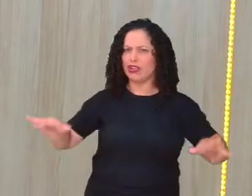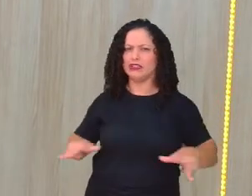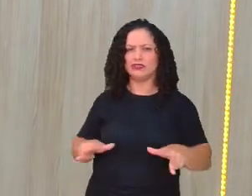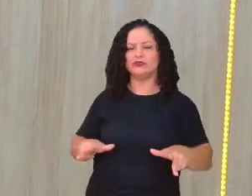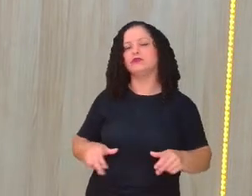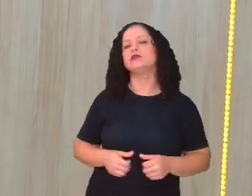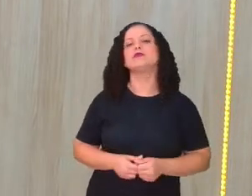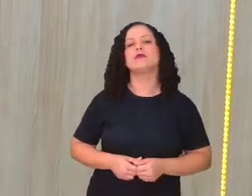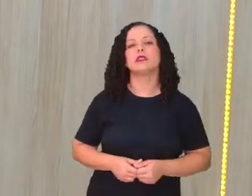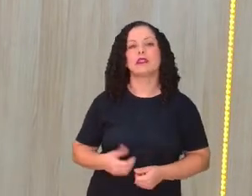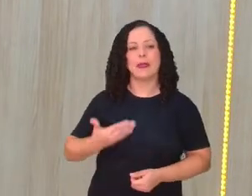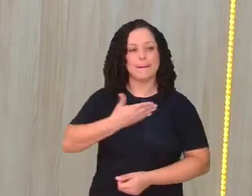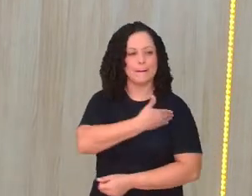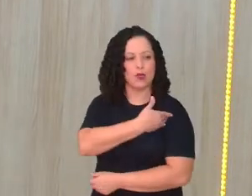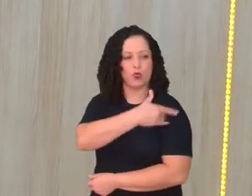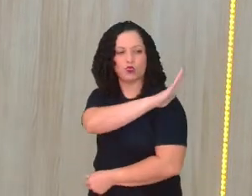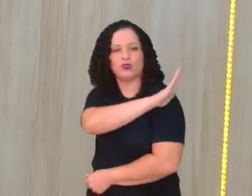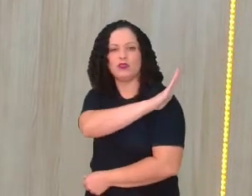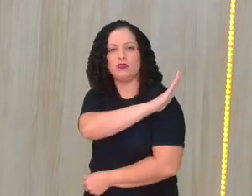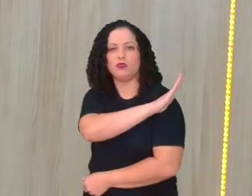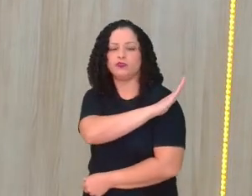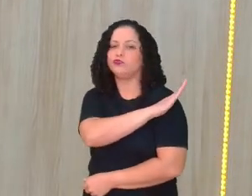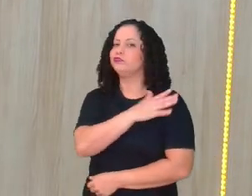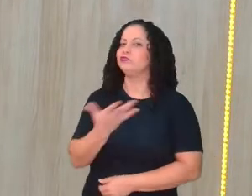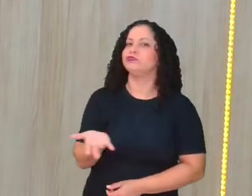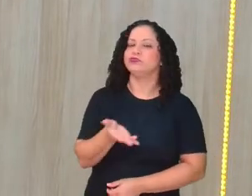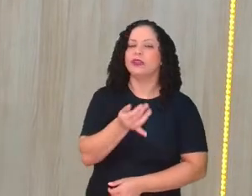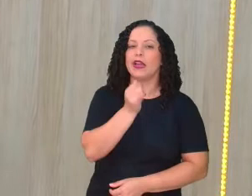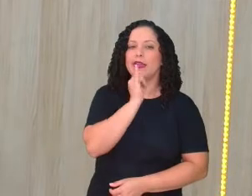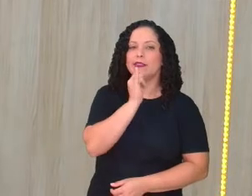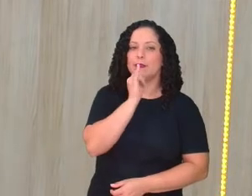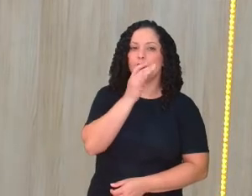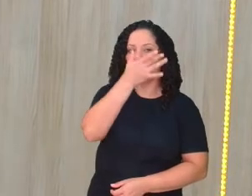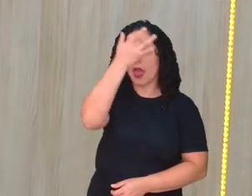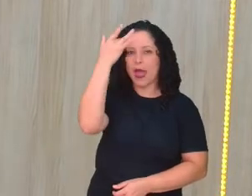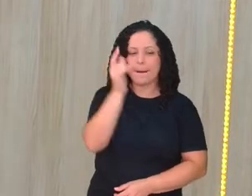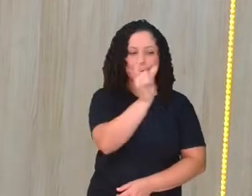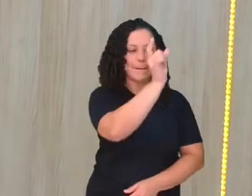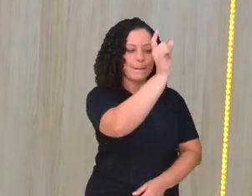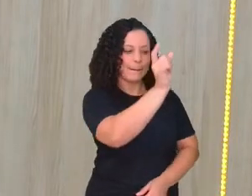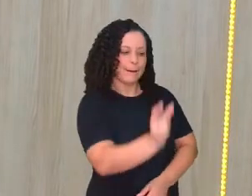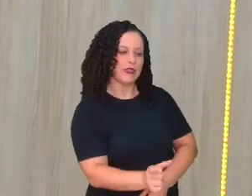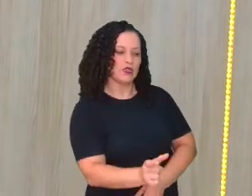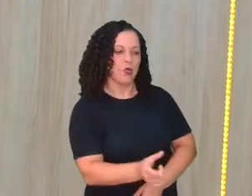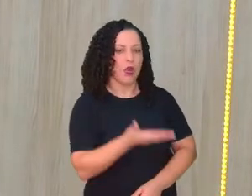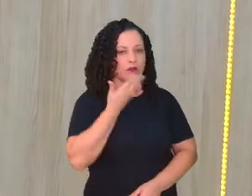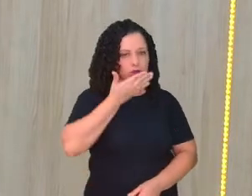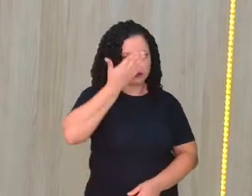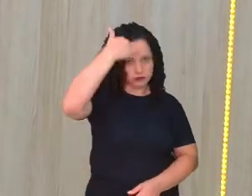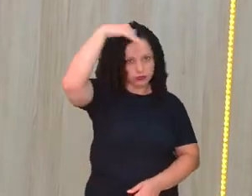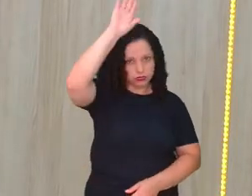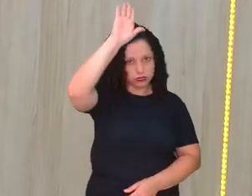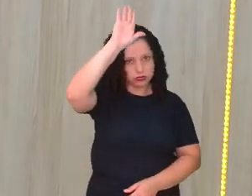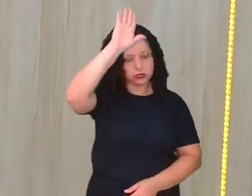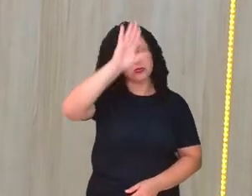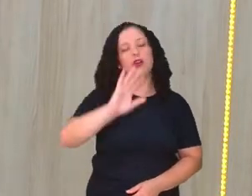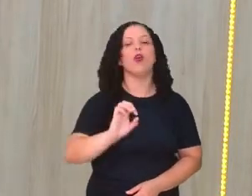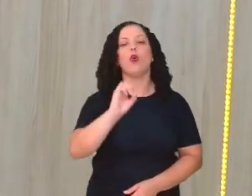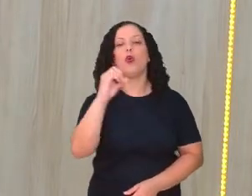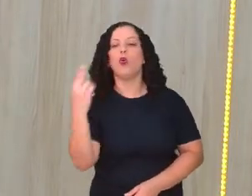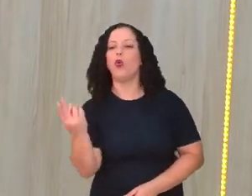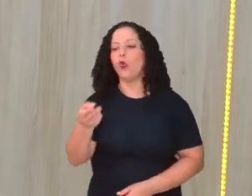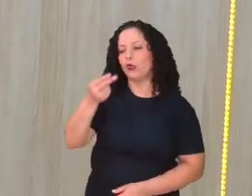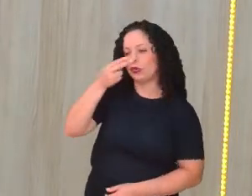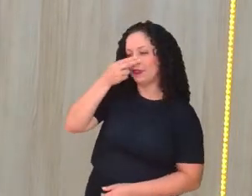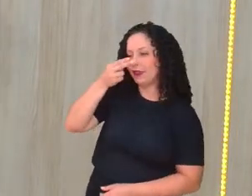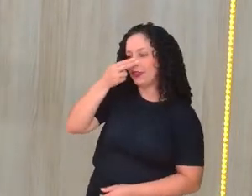trabalhar discriminando, por exemplo, se um indivíduo ele é de uma religião de matriz africana, se ele é cristão,